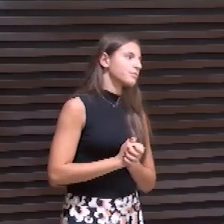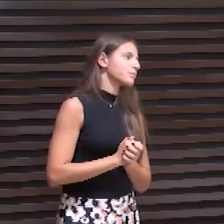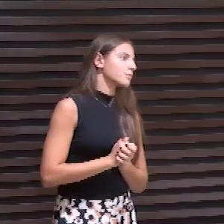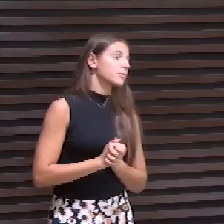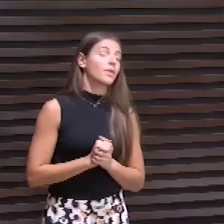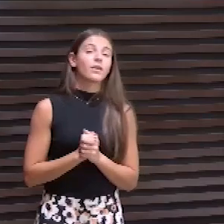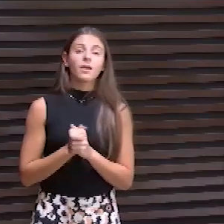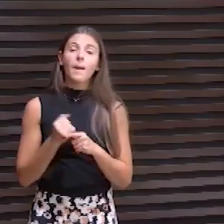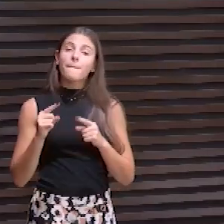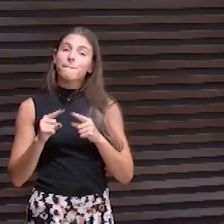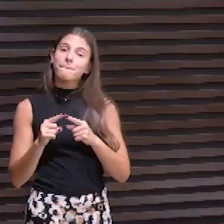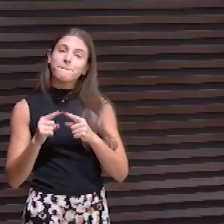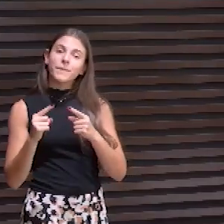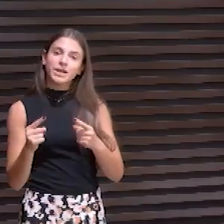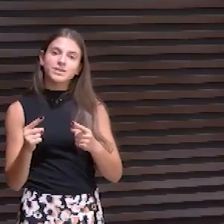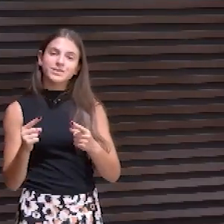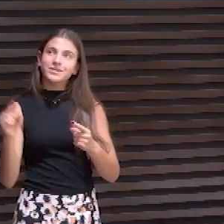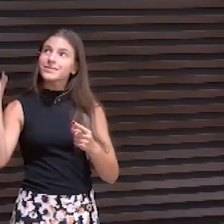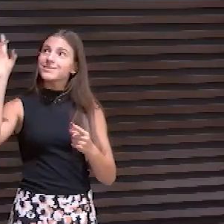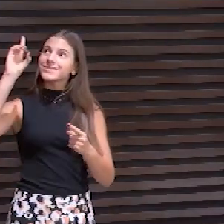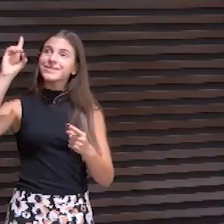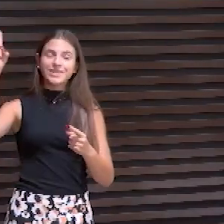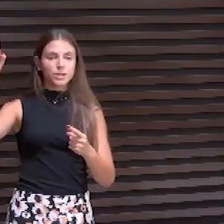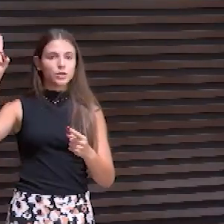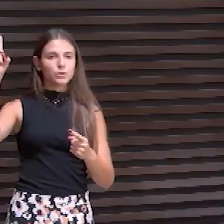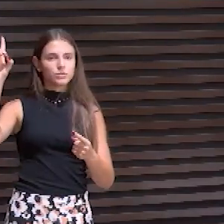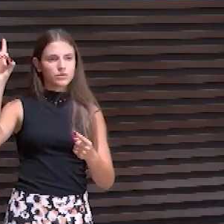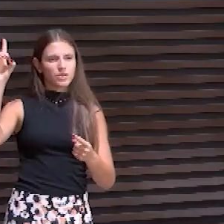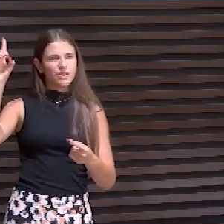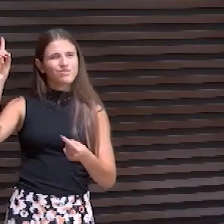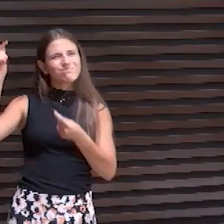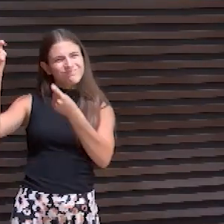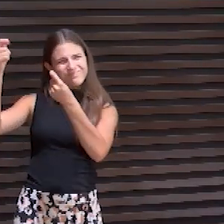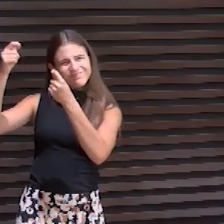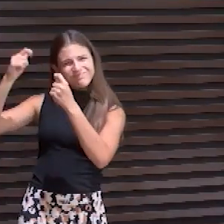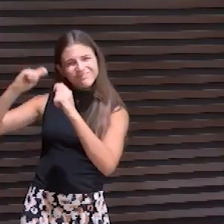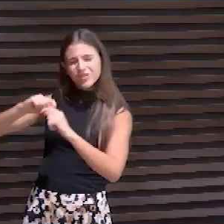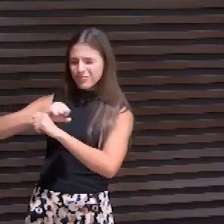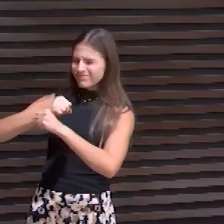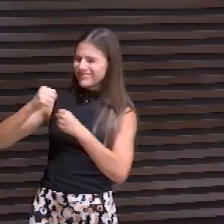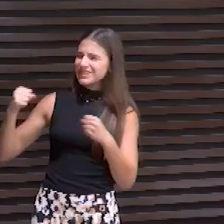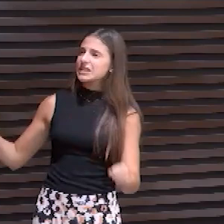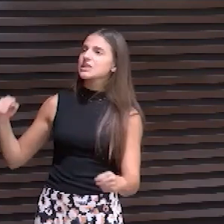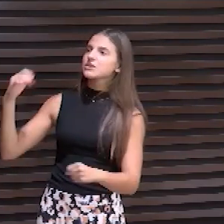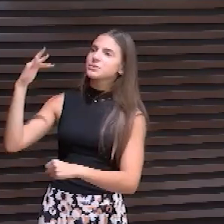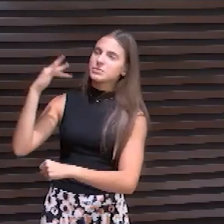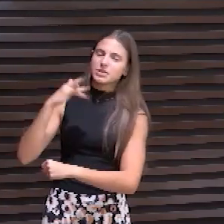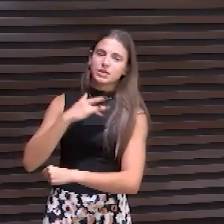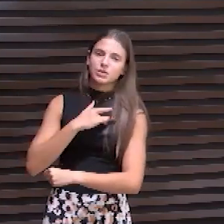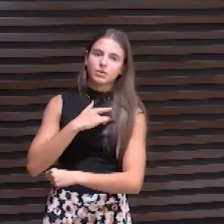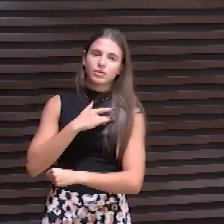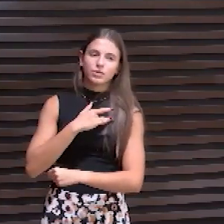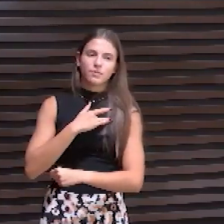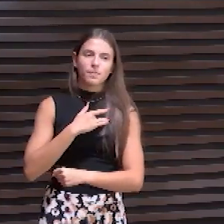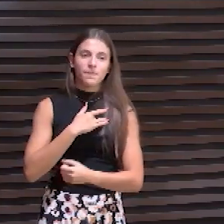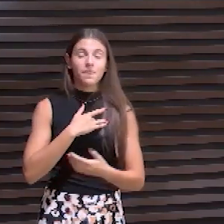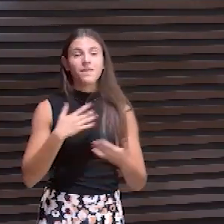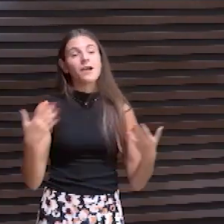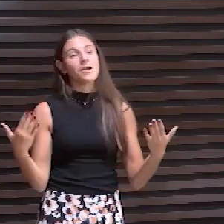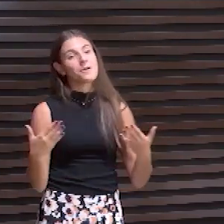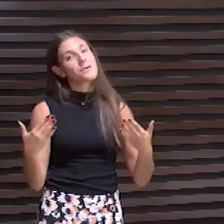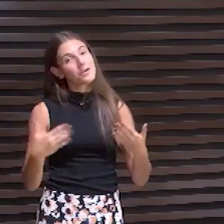Mas Deus foi rico em misericórdia. Hoje eu estou com uma filhinha de 5